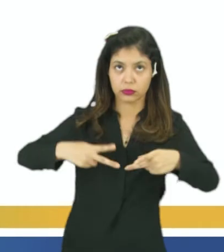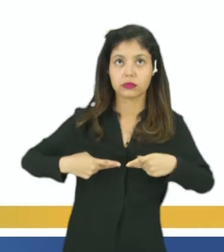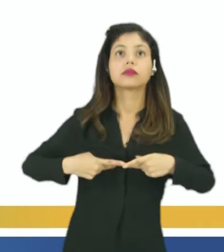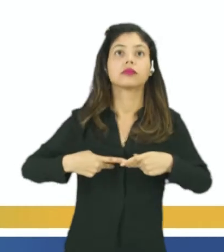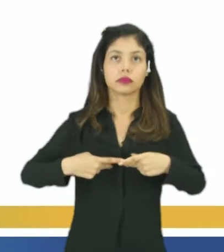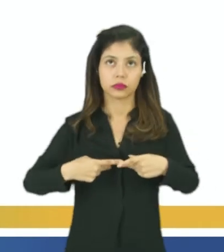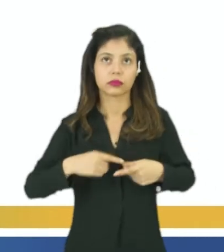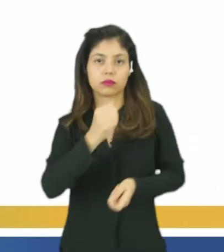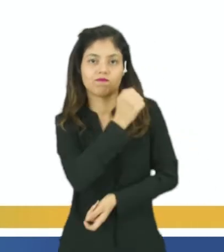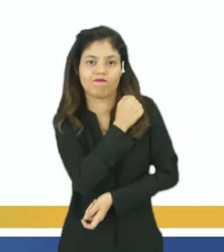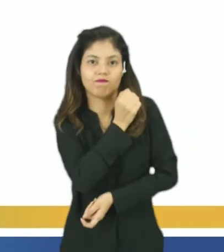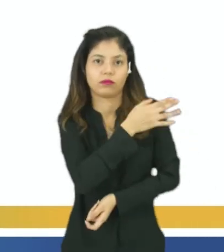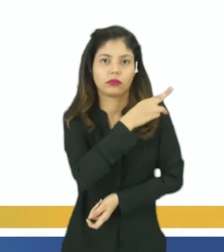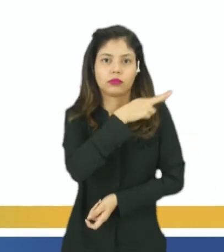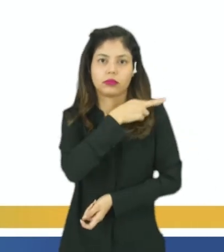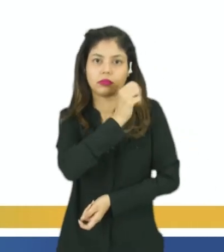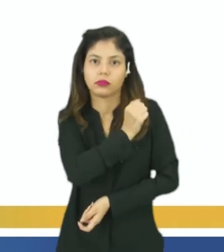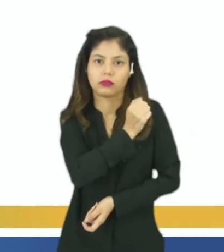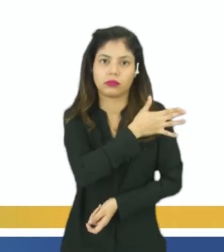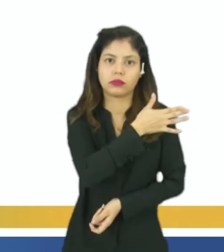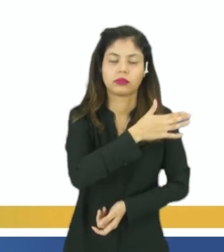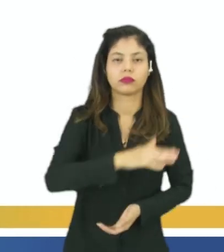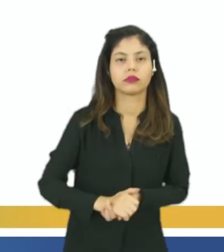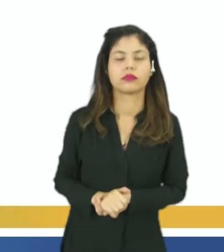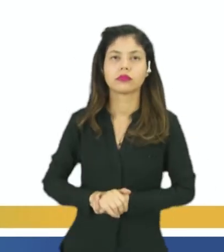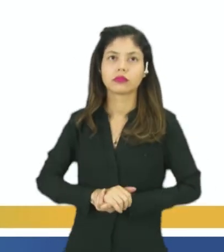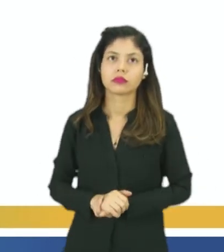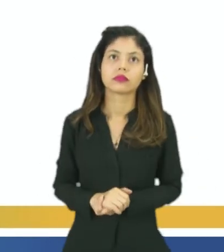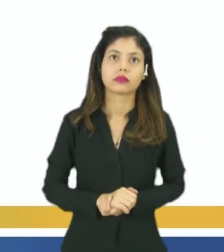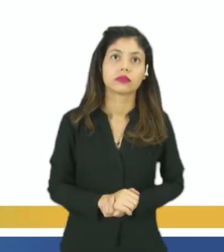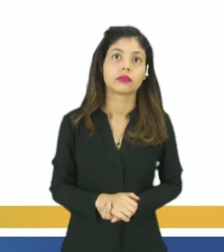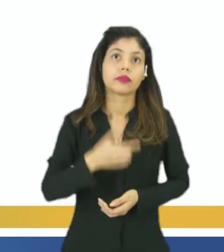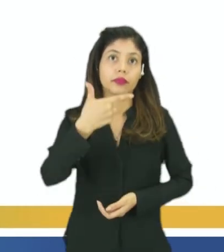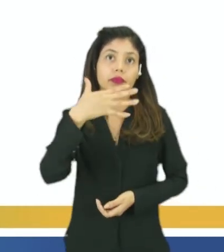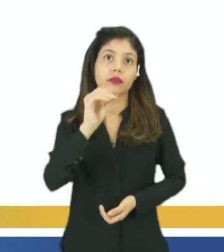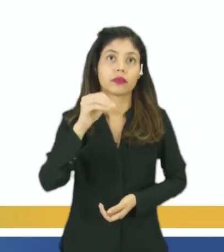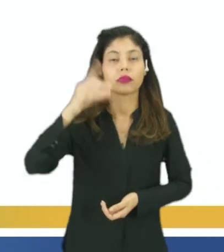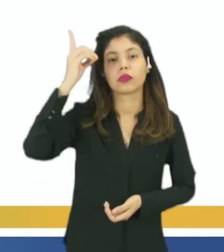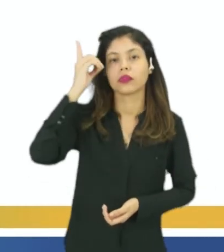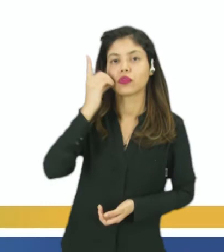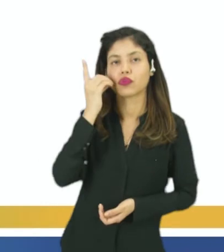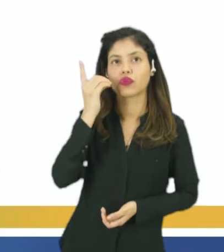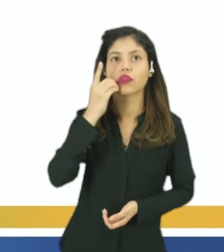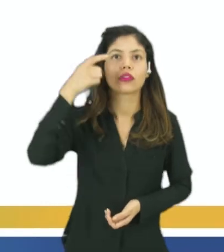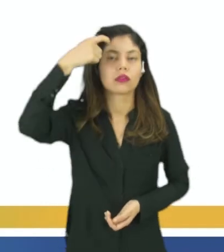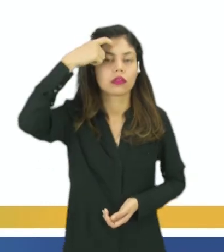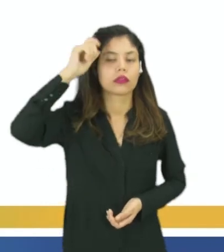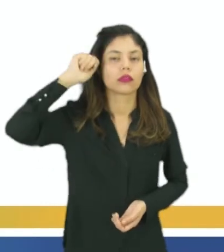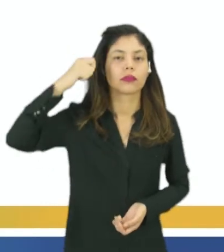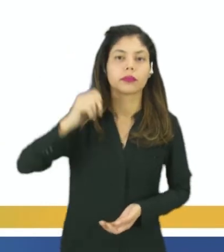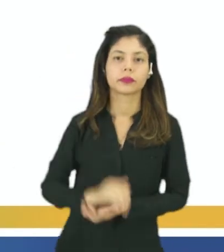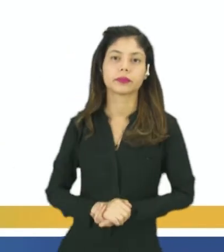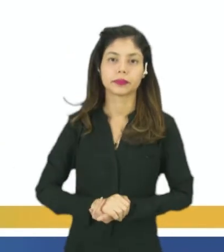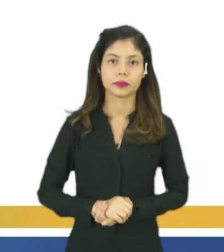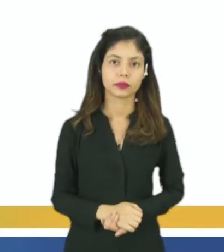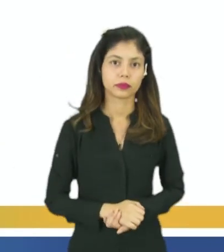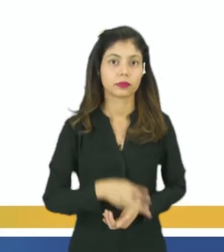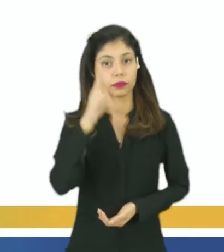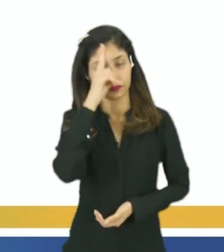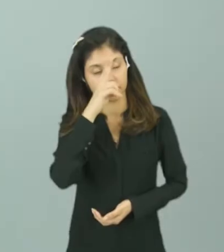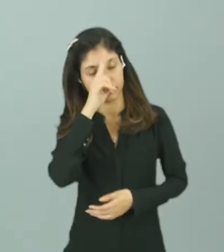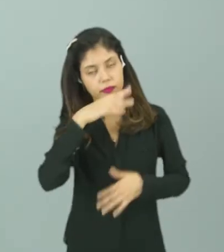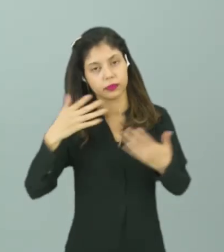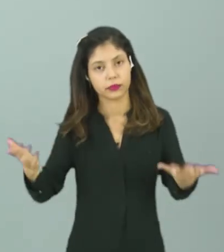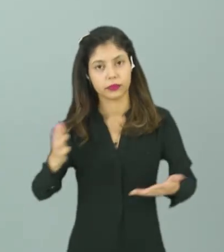consciência humana for preconceituosa e racista. 20 de novembro, dia da consciência negra. E aí vale